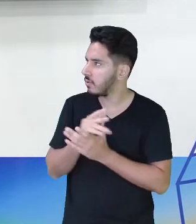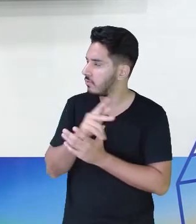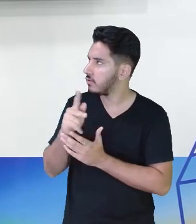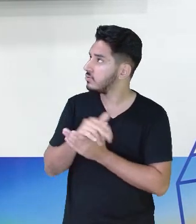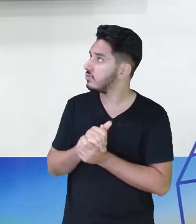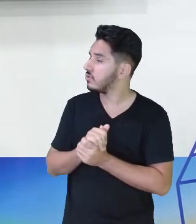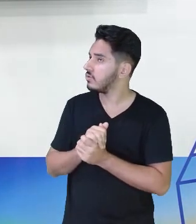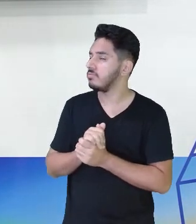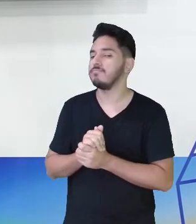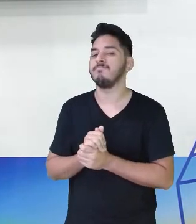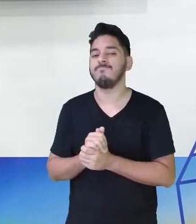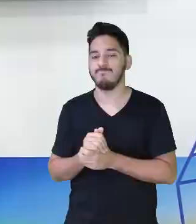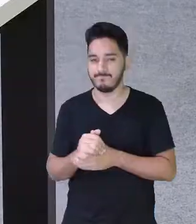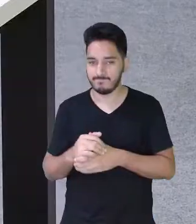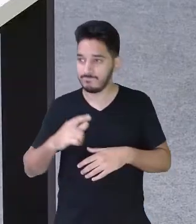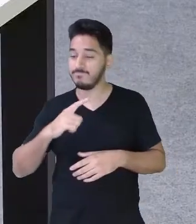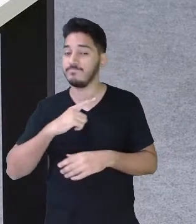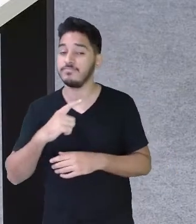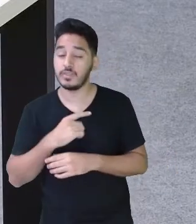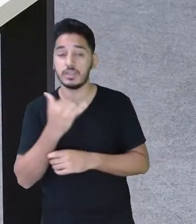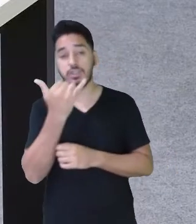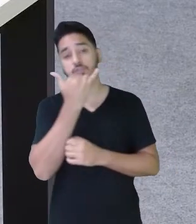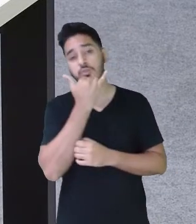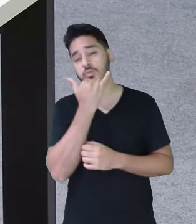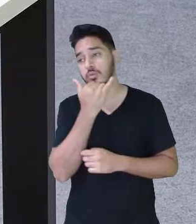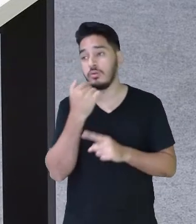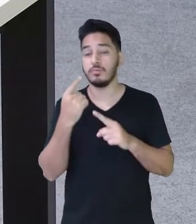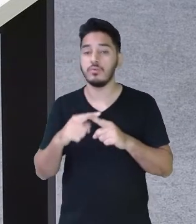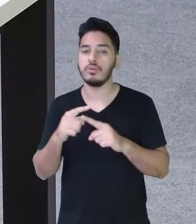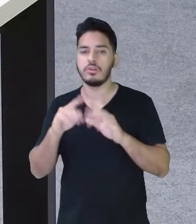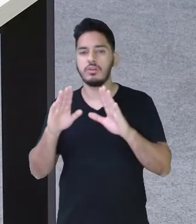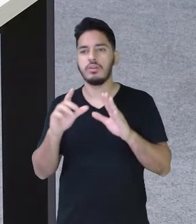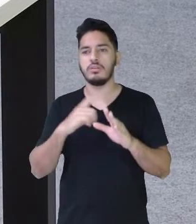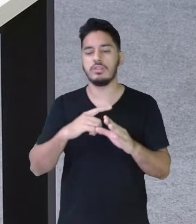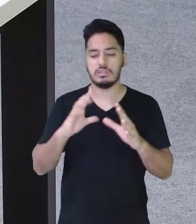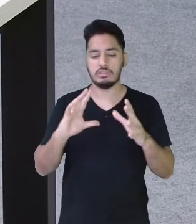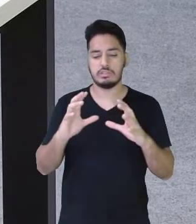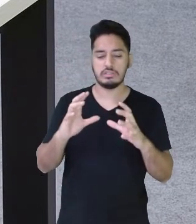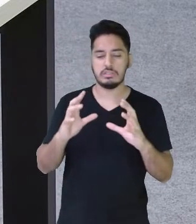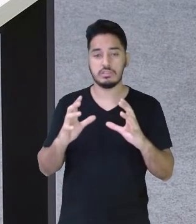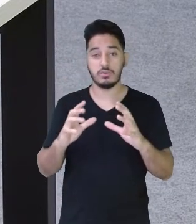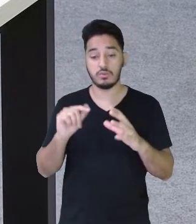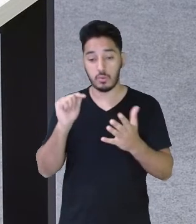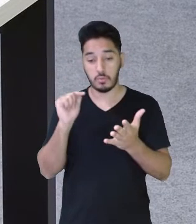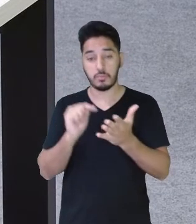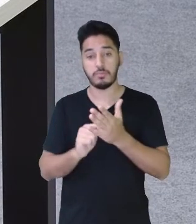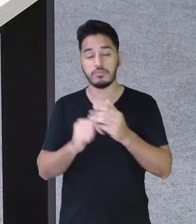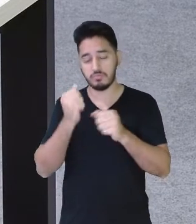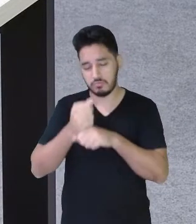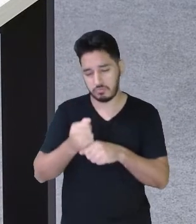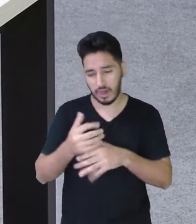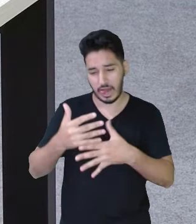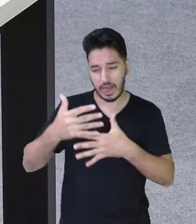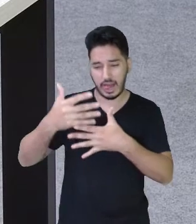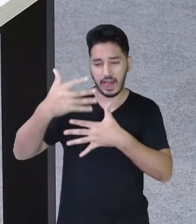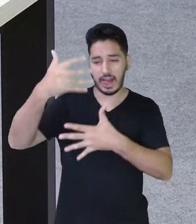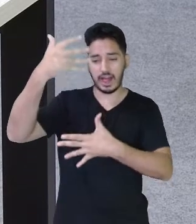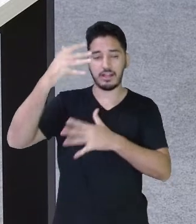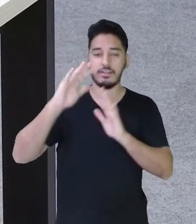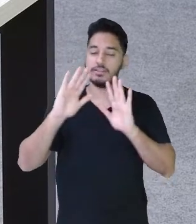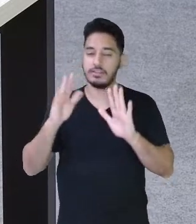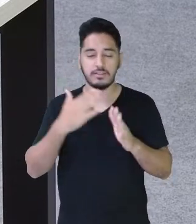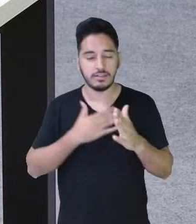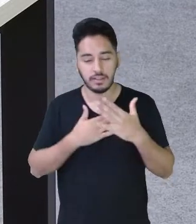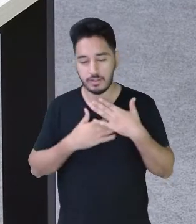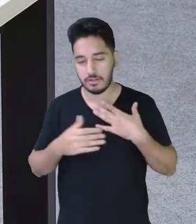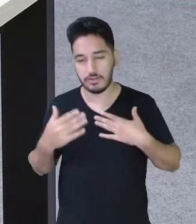Temos muitos. Eu quero pedir desculpa a vocês, porque aqui deu uma travada. Quando eu atualizei, foi uma chuva. Não foi